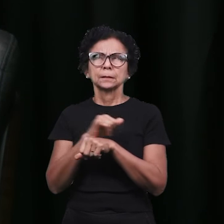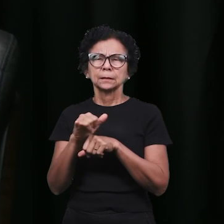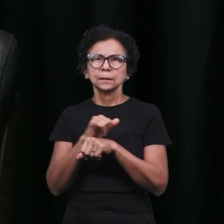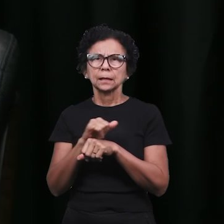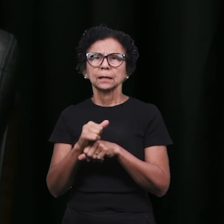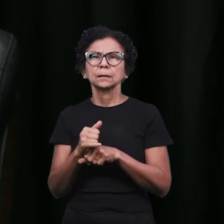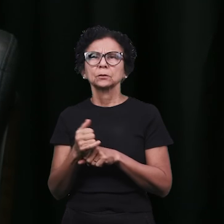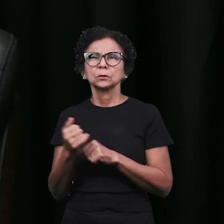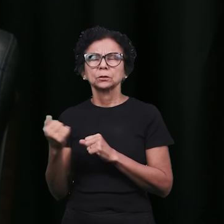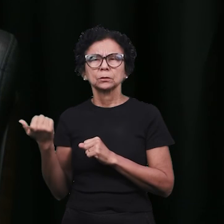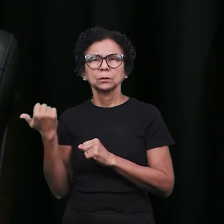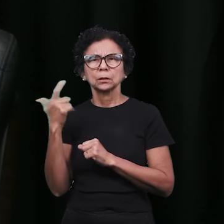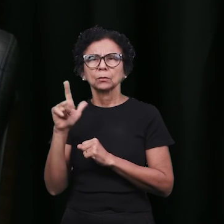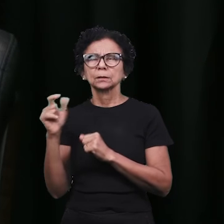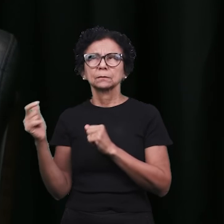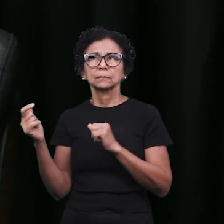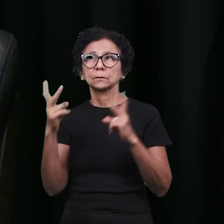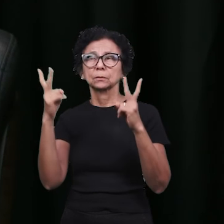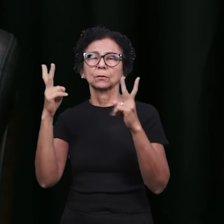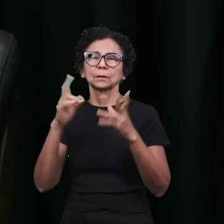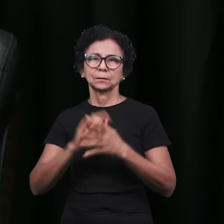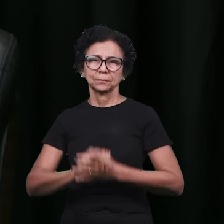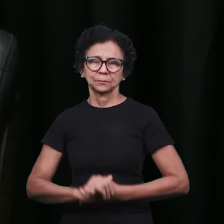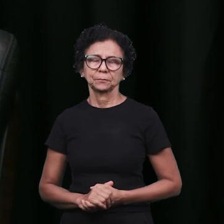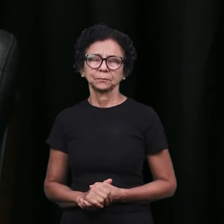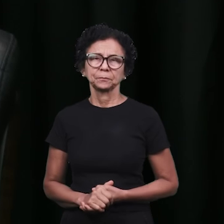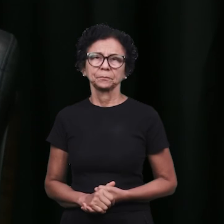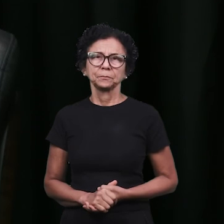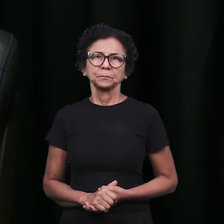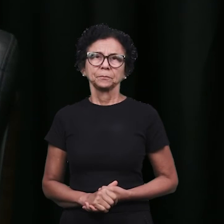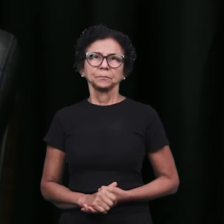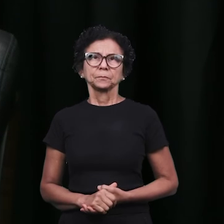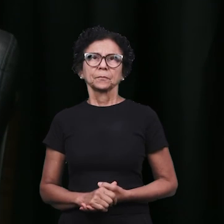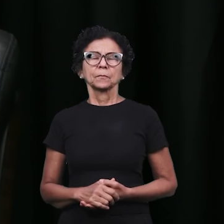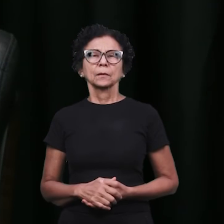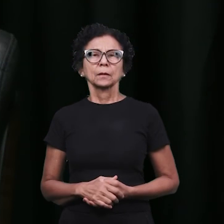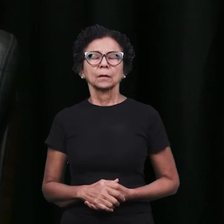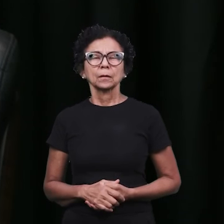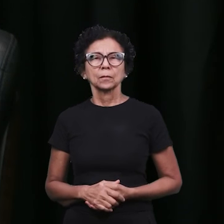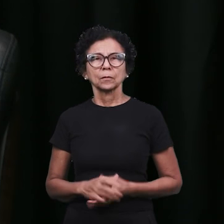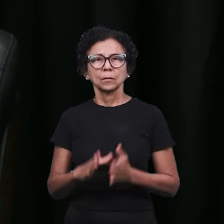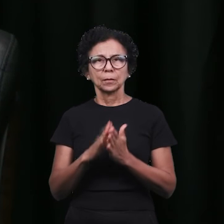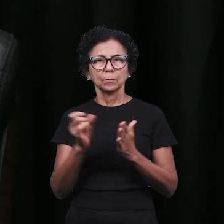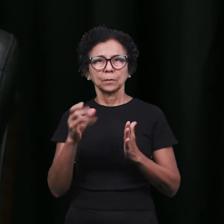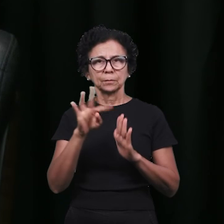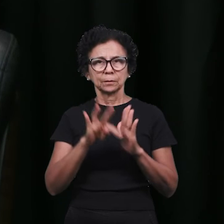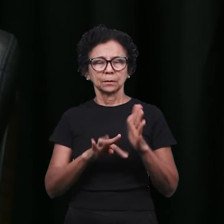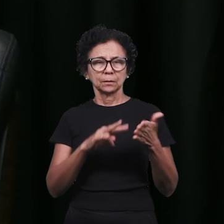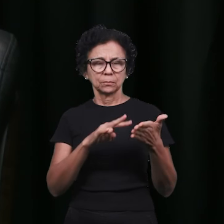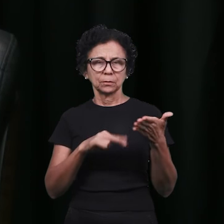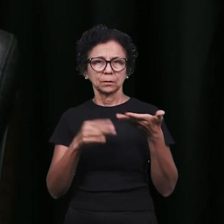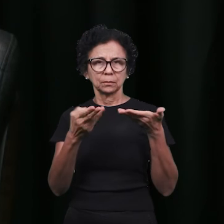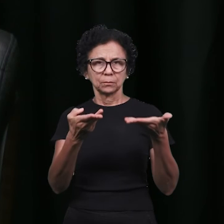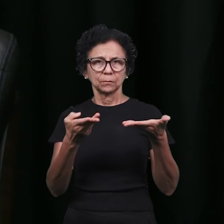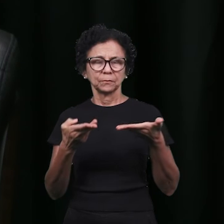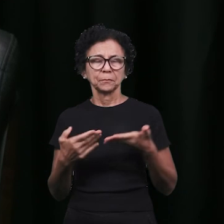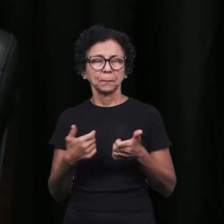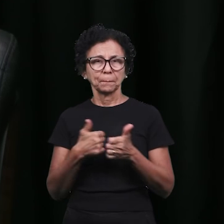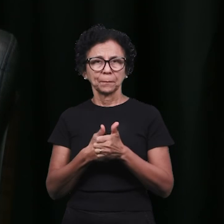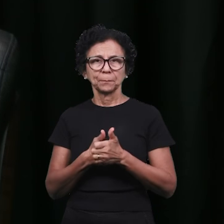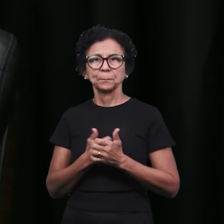vitória. Hoje nós vamos para o nosso 4º episódio e para isto iremos deixar um texto